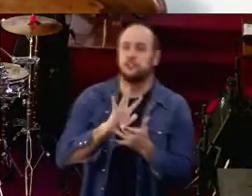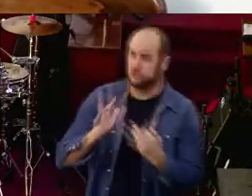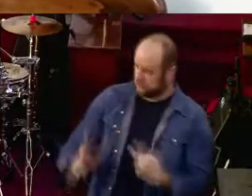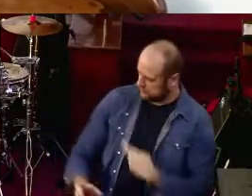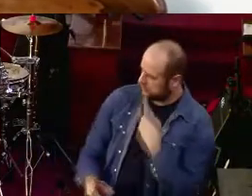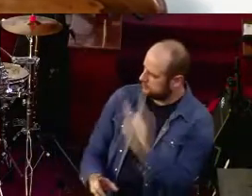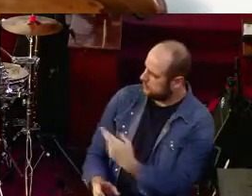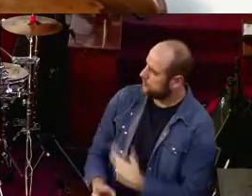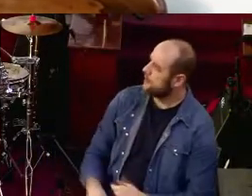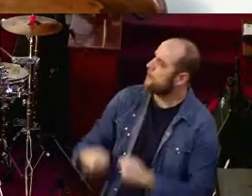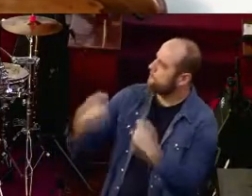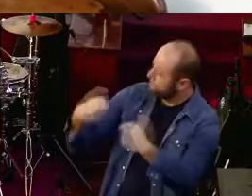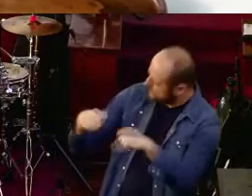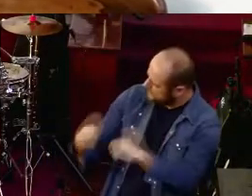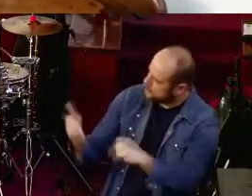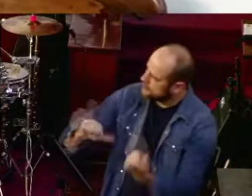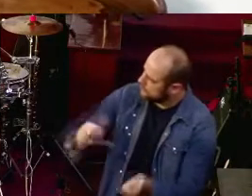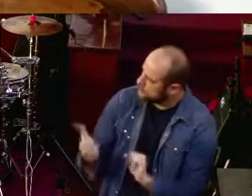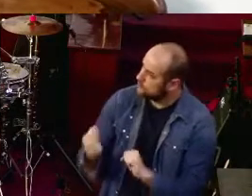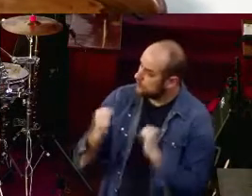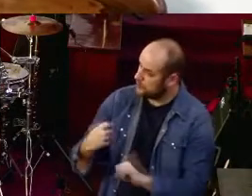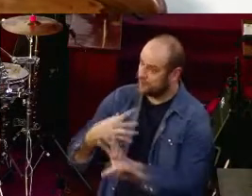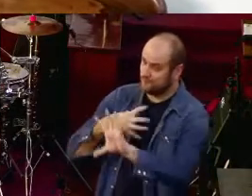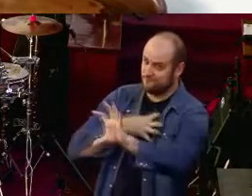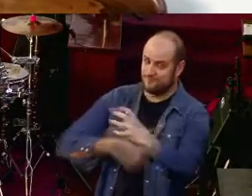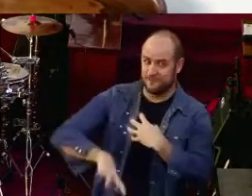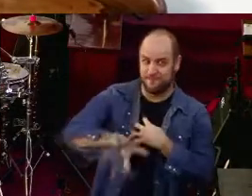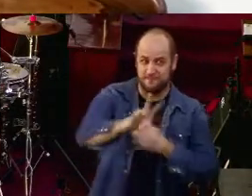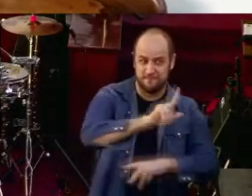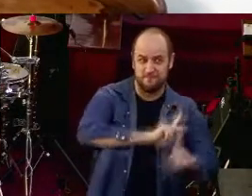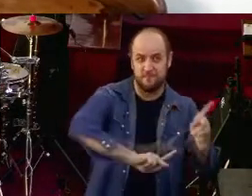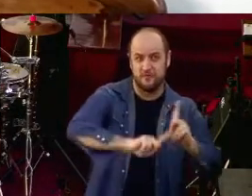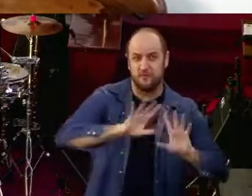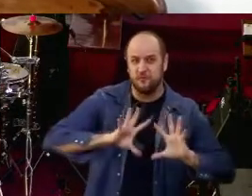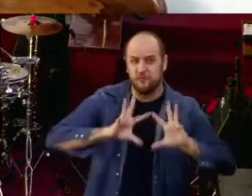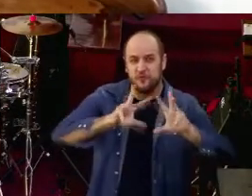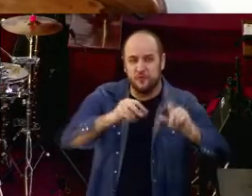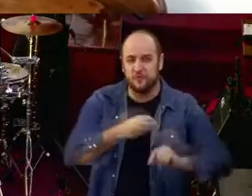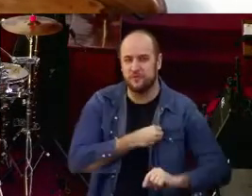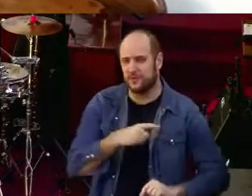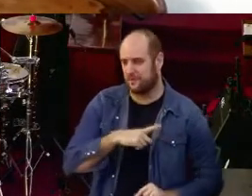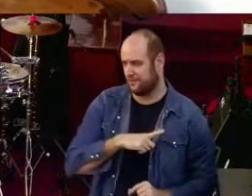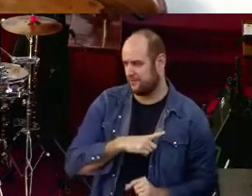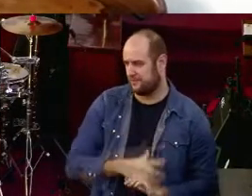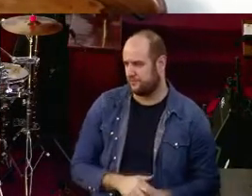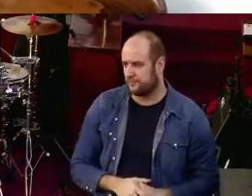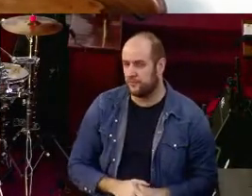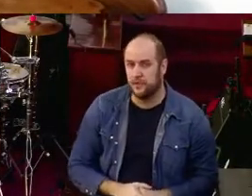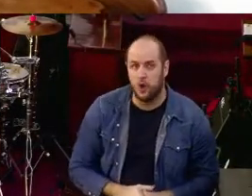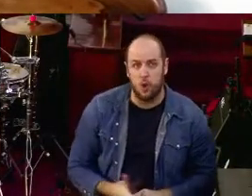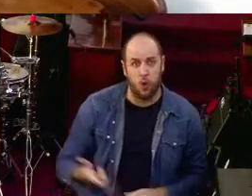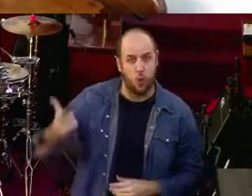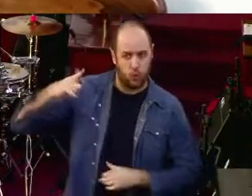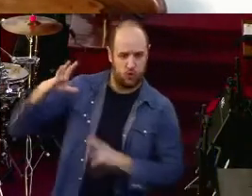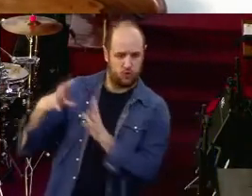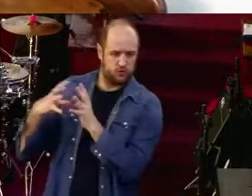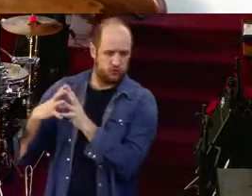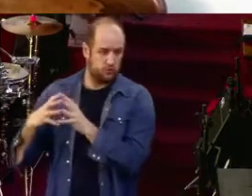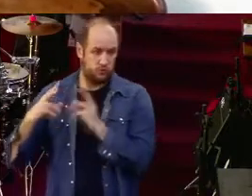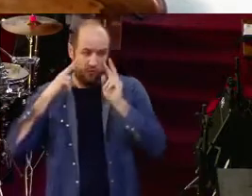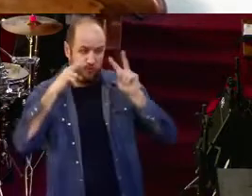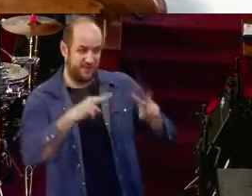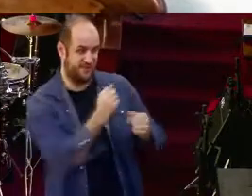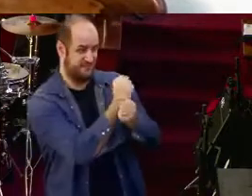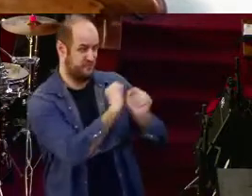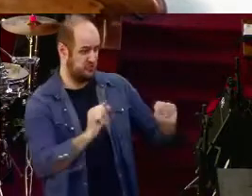os pecadores. Foi isso que os judeus não entenderam. Os judeus disseram, é impossível um judeu ser batizado? Mas Jesus